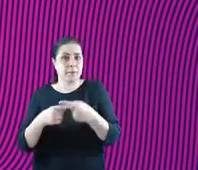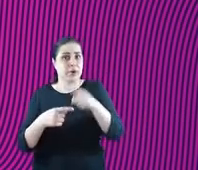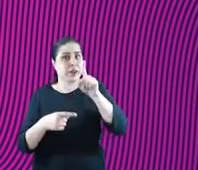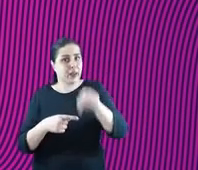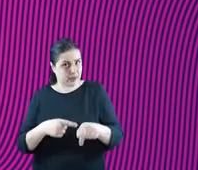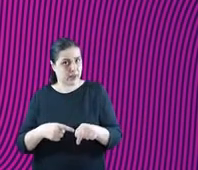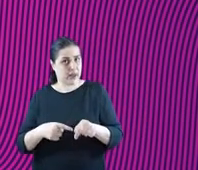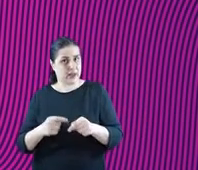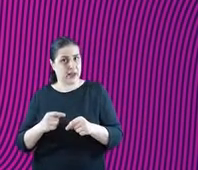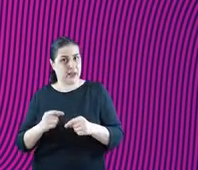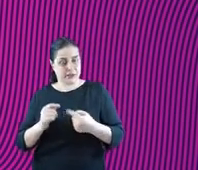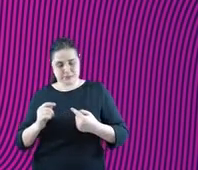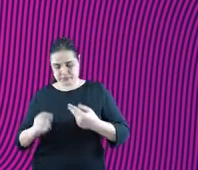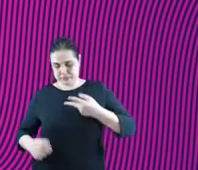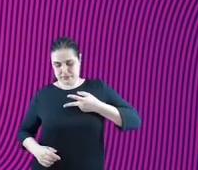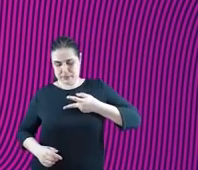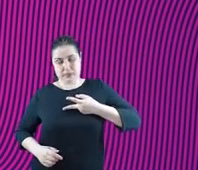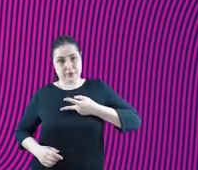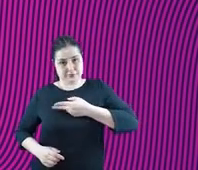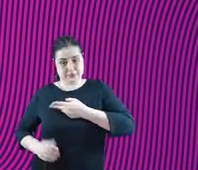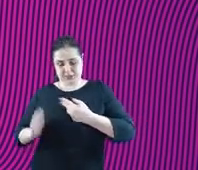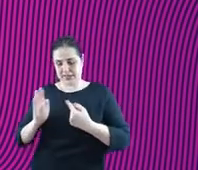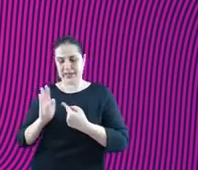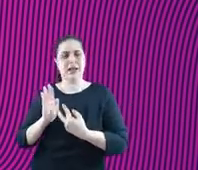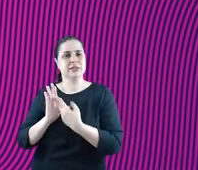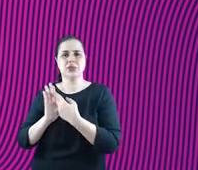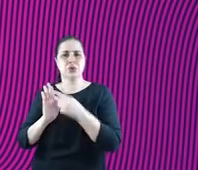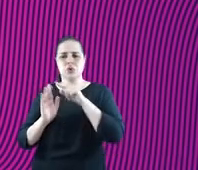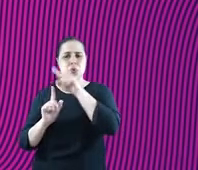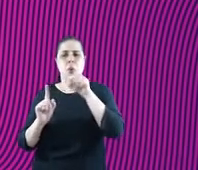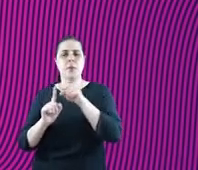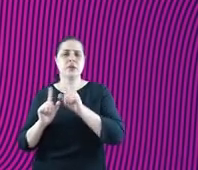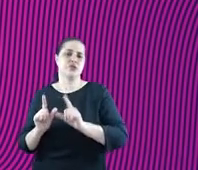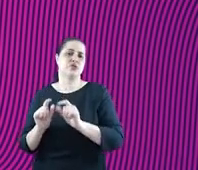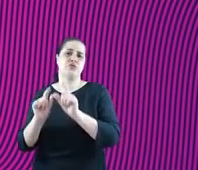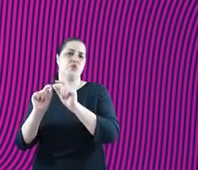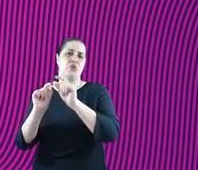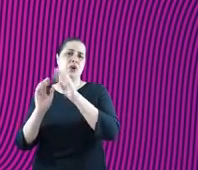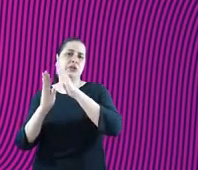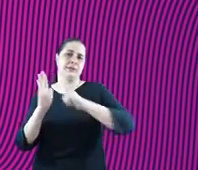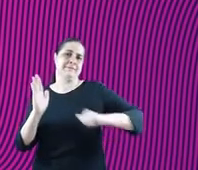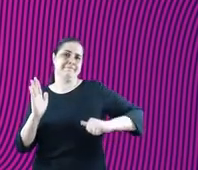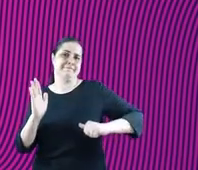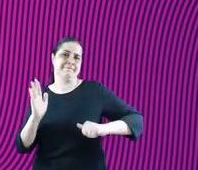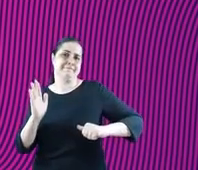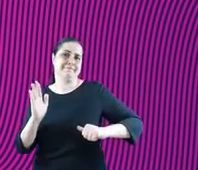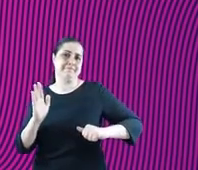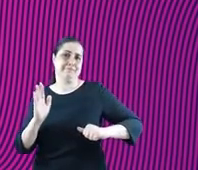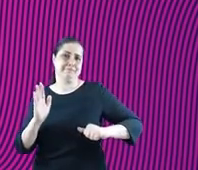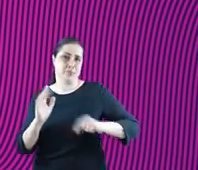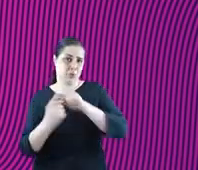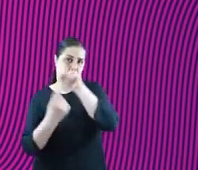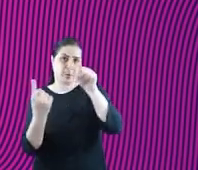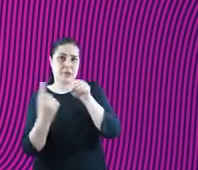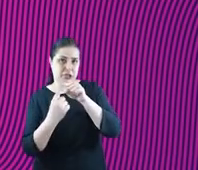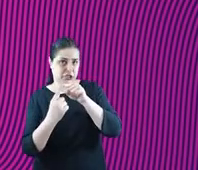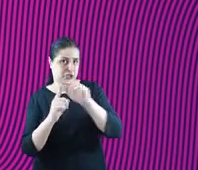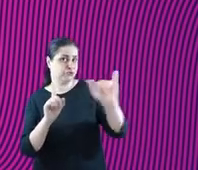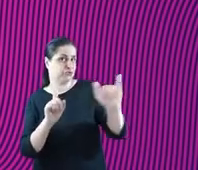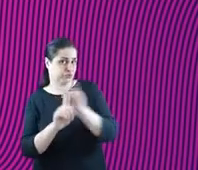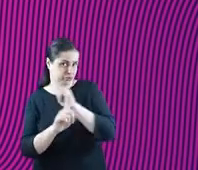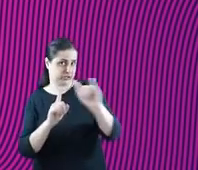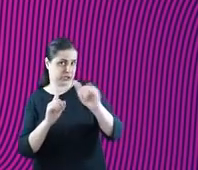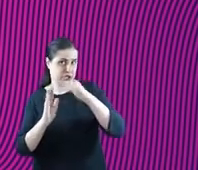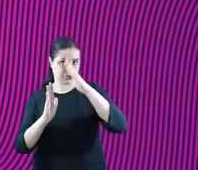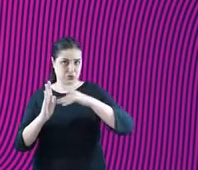e com isso ela pode ter efetivamente, esteticamente falando, não aquilo que ela esperava. Então ela